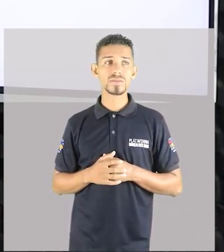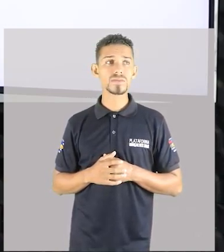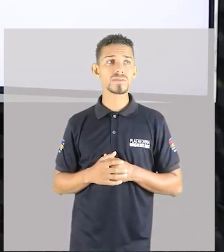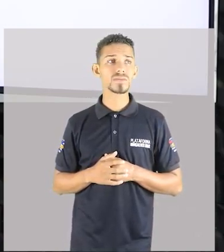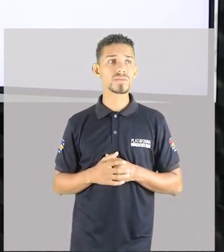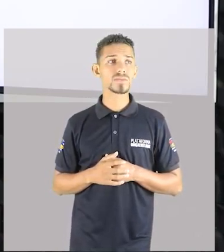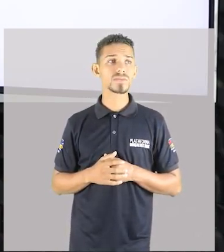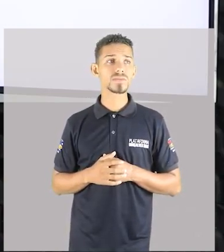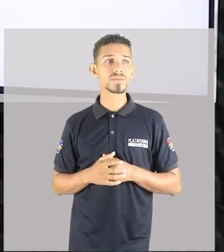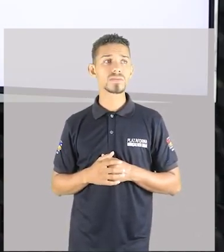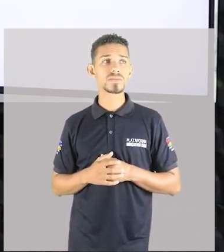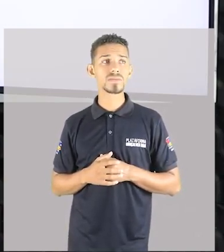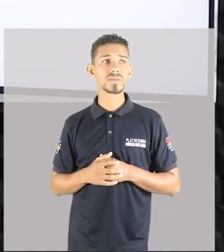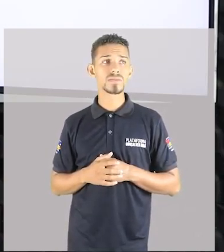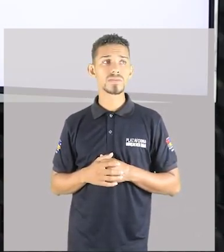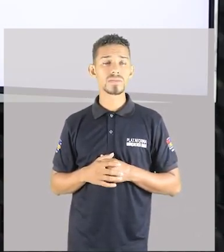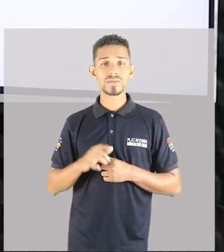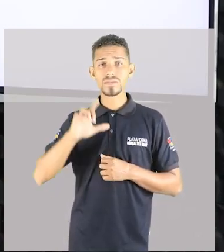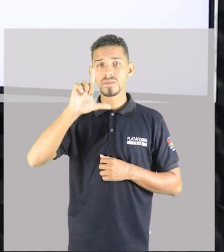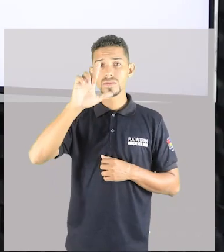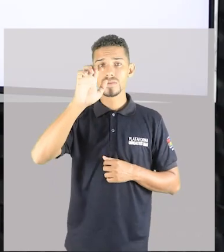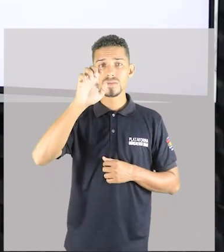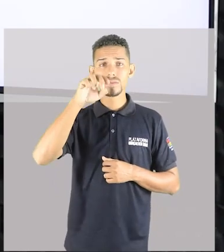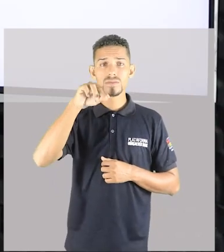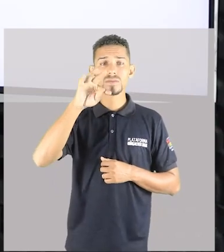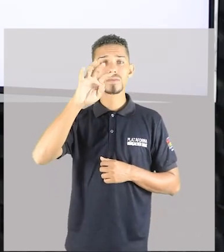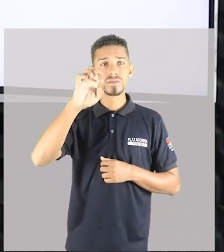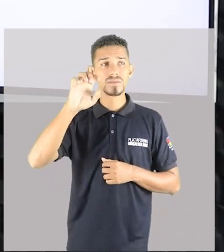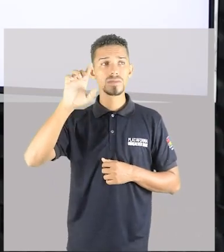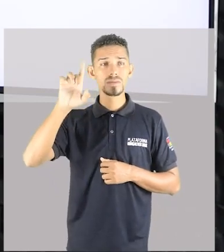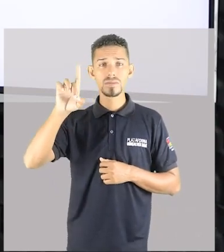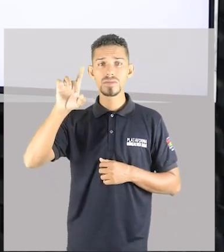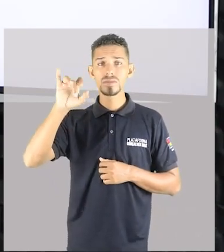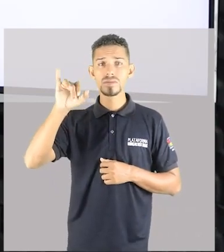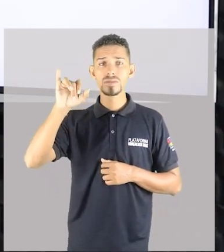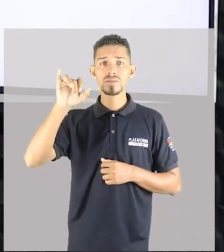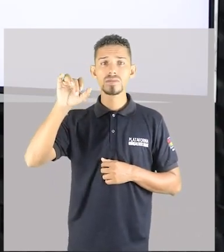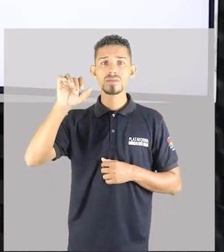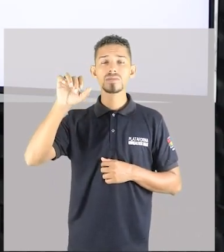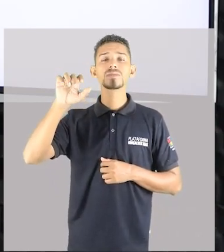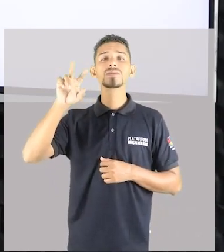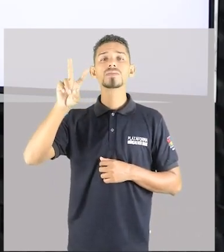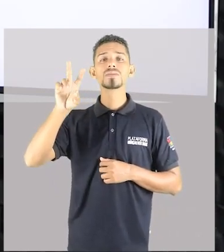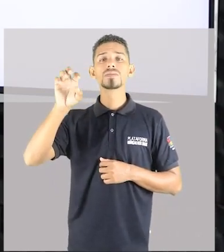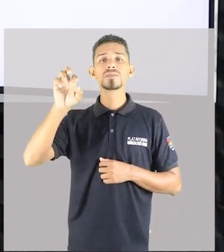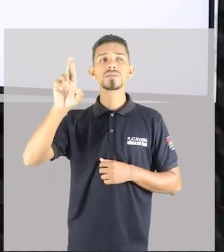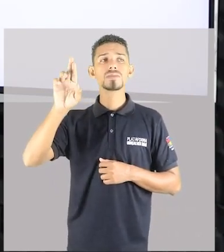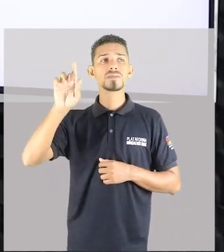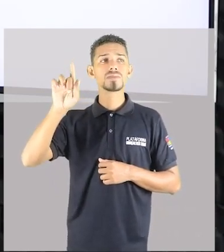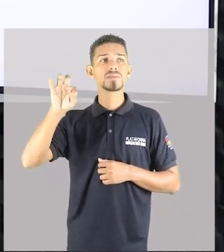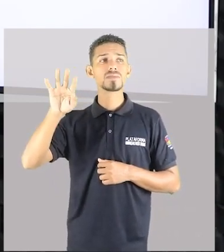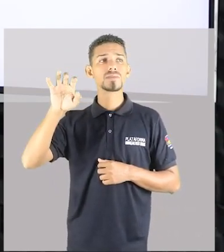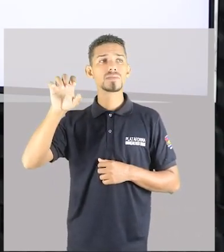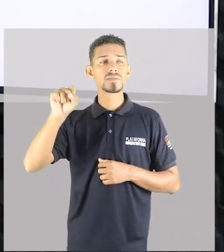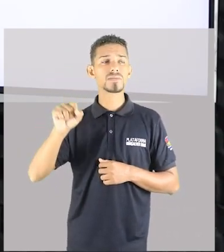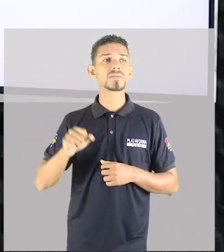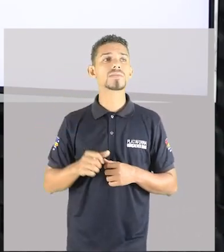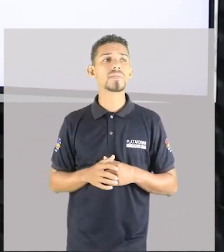As lentes divergentes são essas aqui, ó. São lentes de bordas grossas. Essa é uma lente